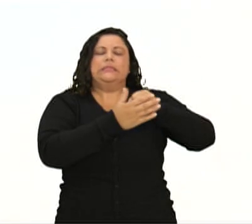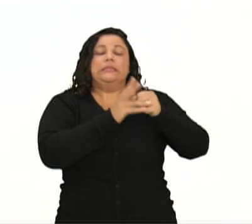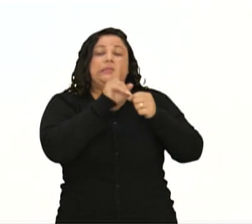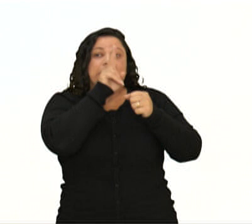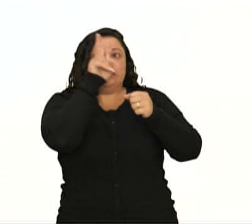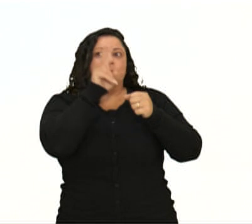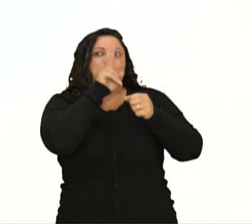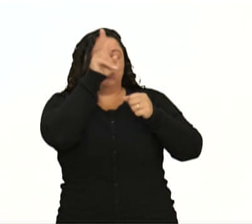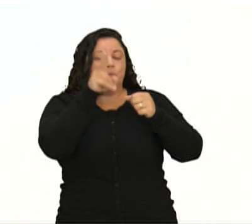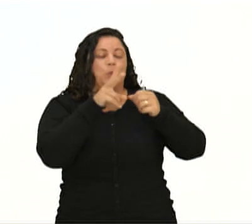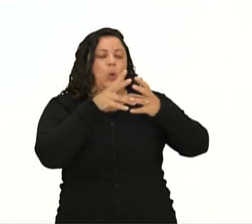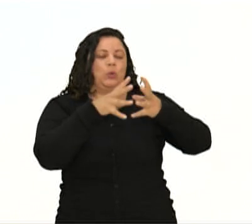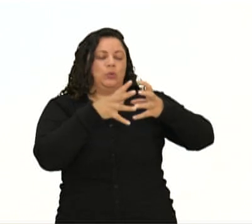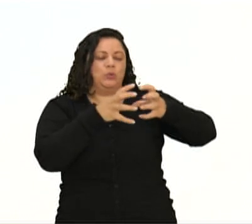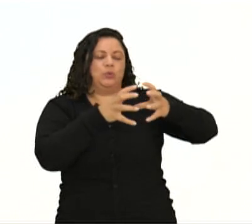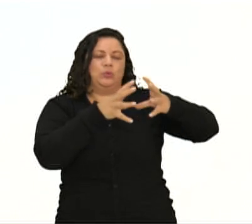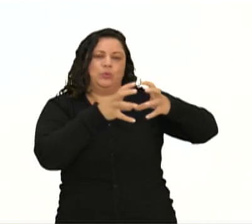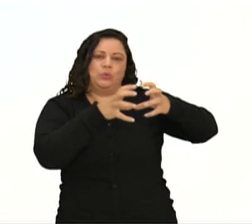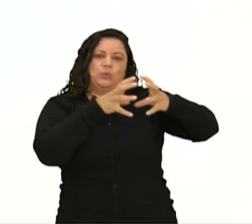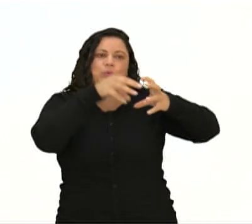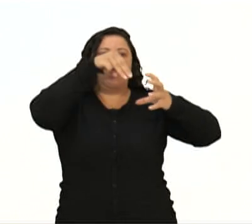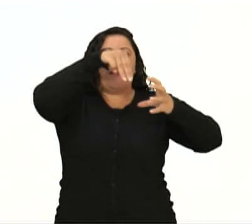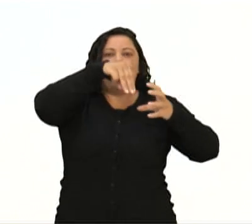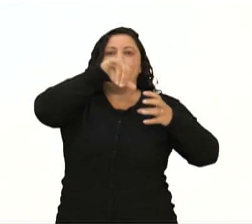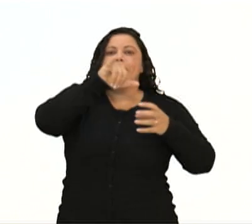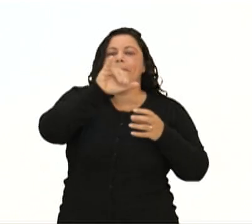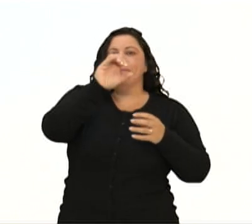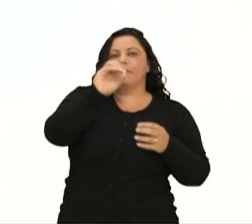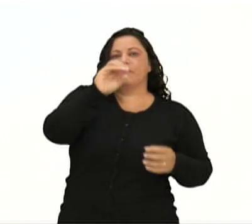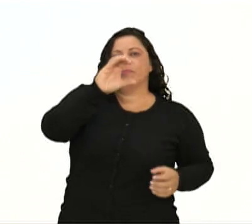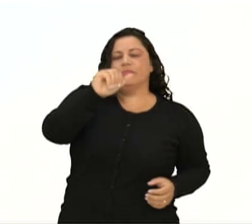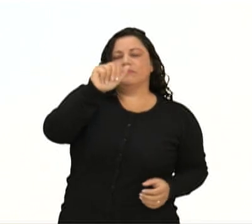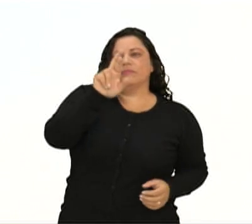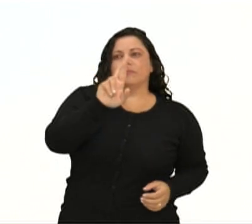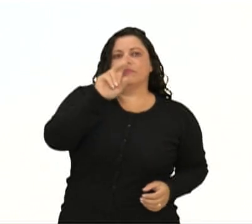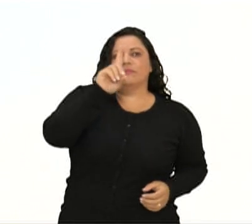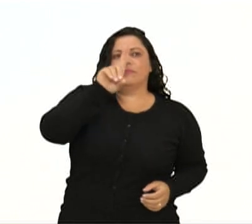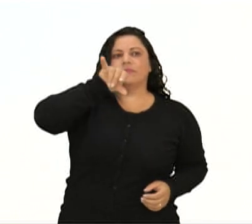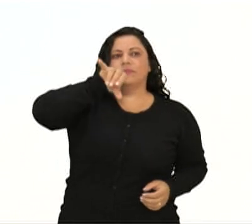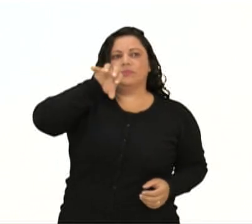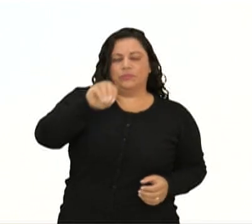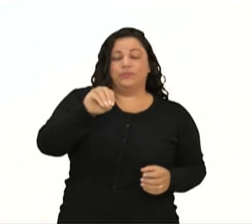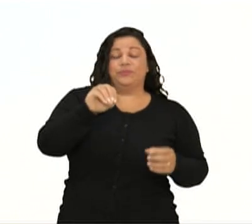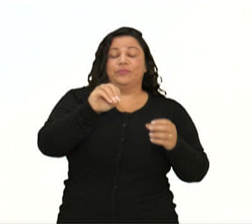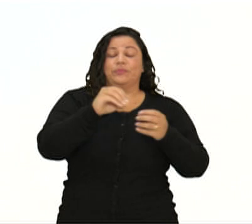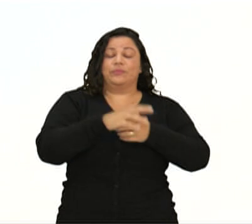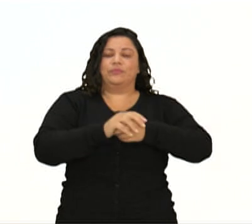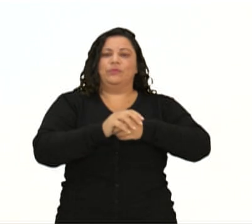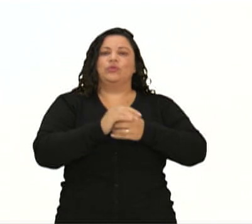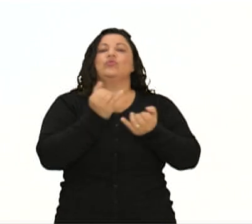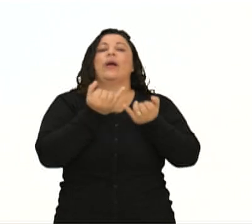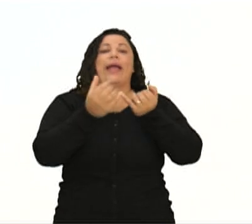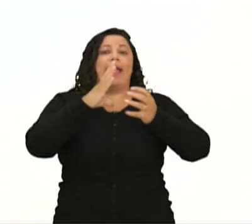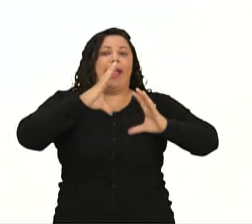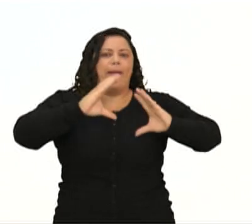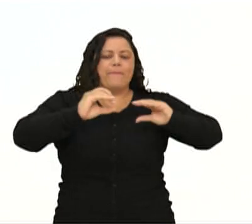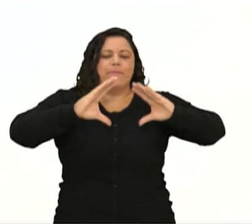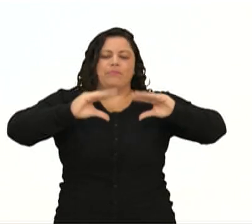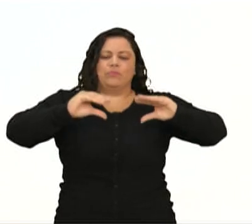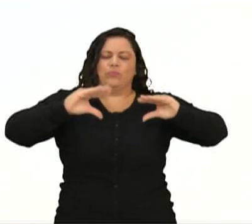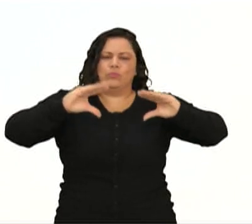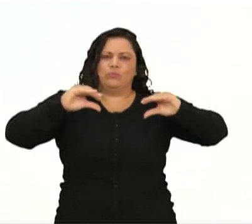e esse músculo é chamado miocárdio, tá? Então, toda essa parte aqui, ó, de músculo é o miocárdio,